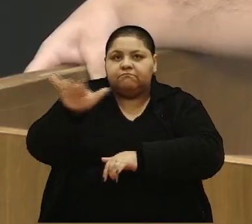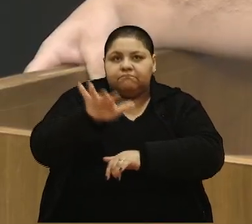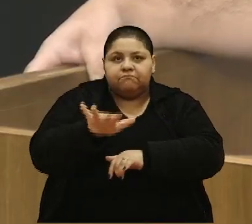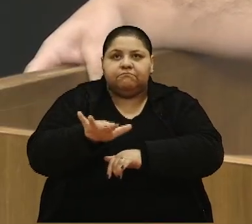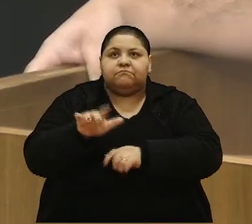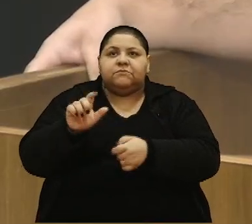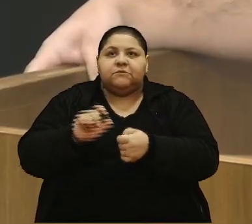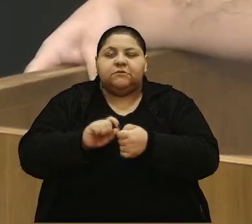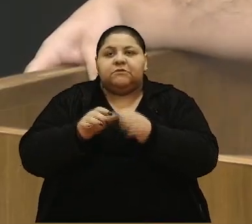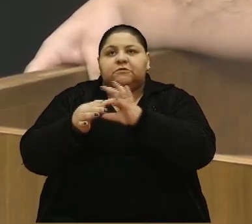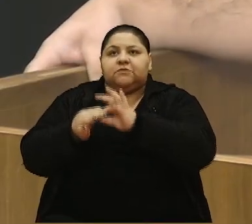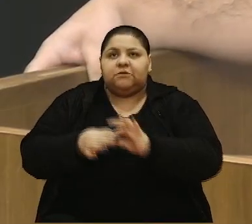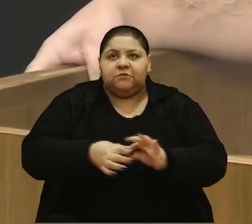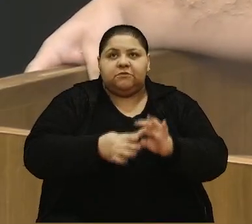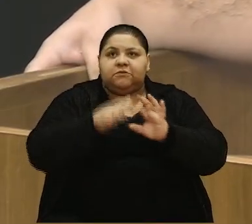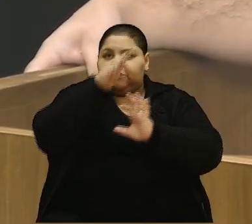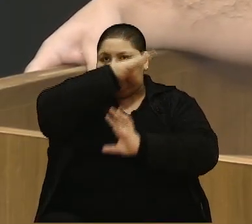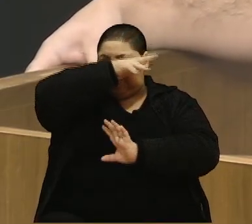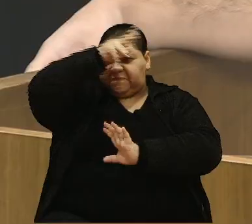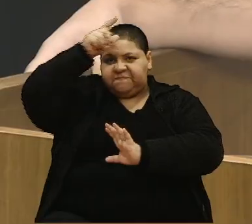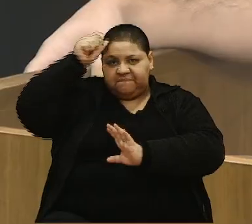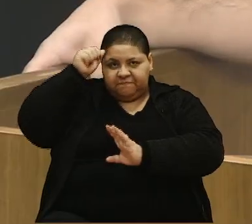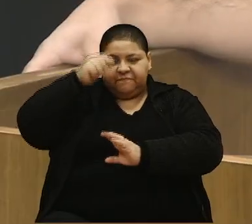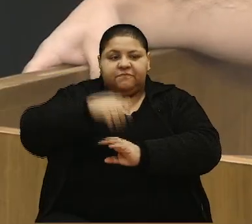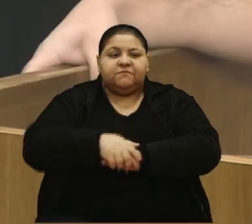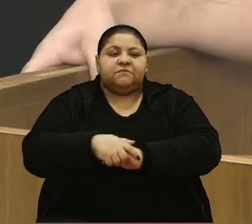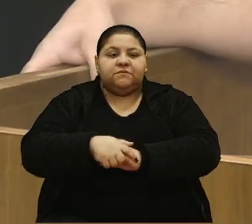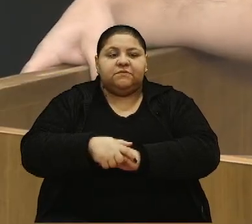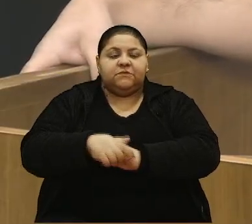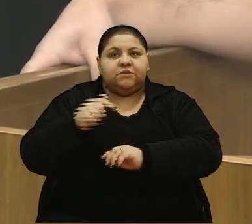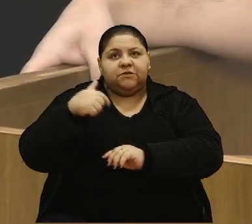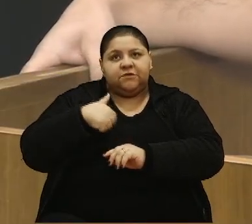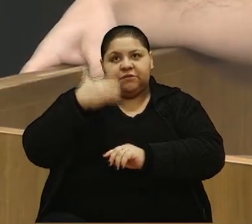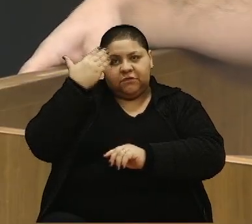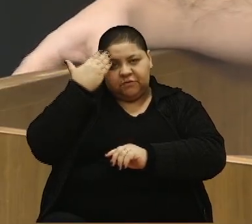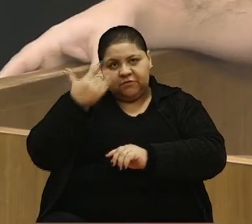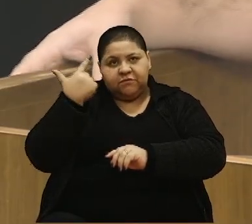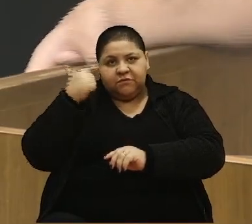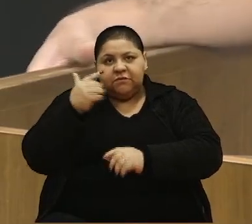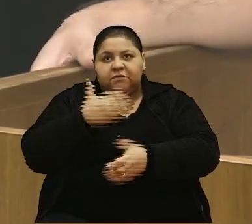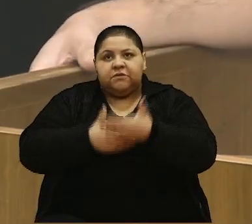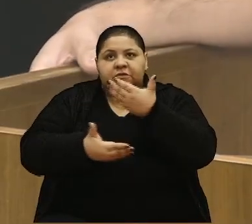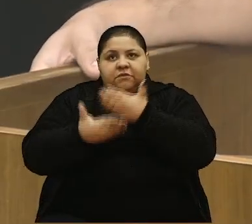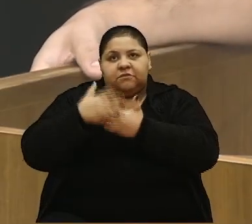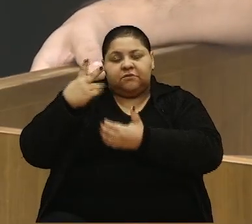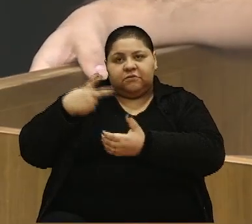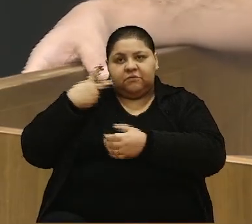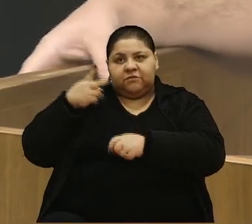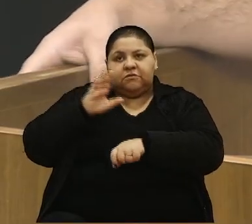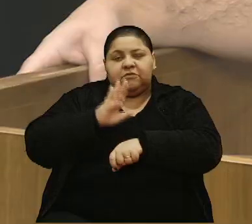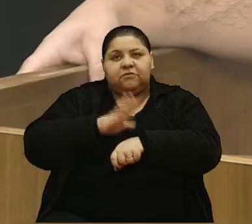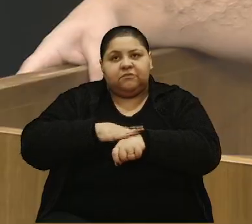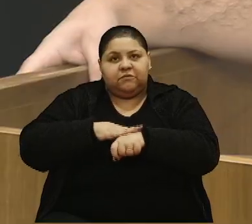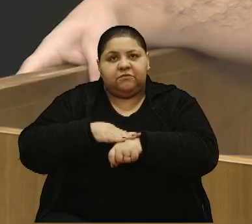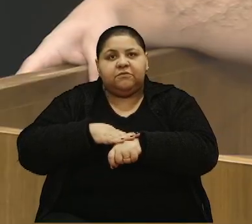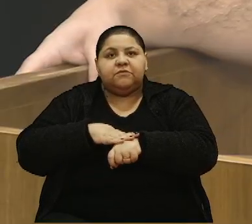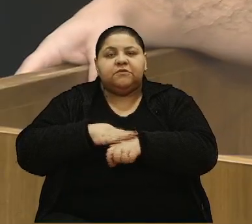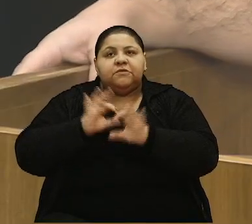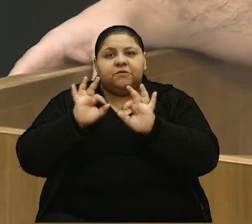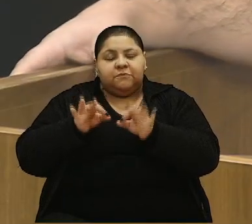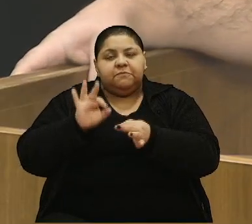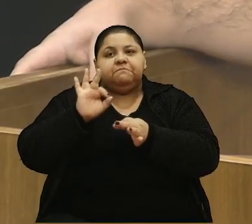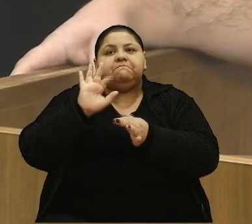fazer parcerias com o município. Então, eu quero agradecer mais uma vez a todos os vereadores, no momento oportuno